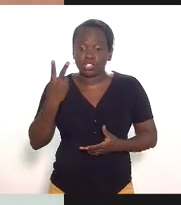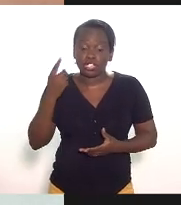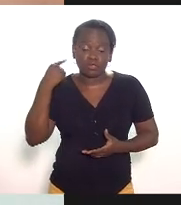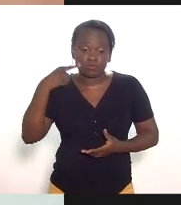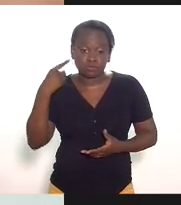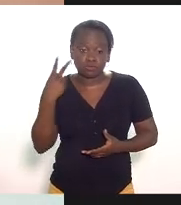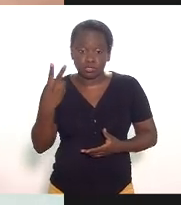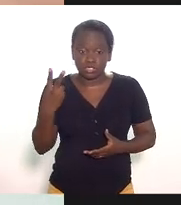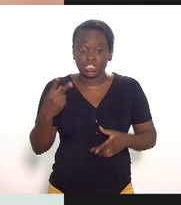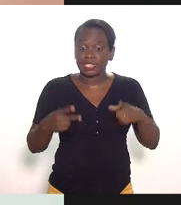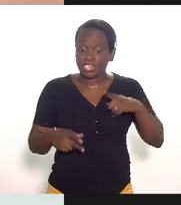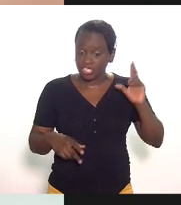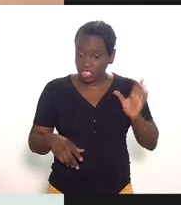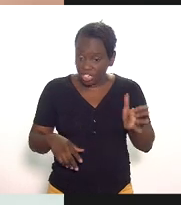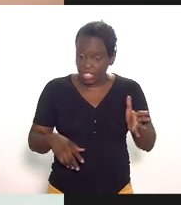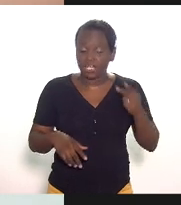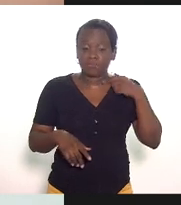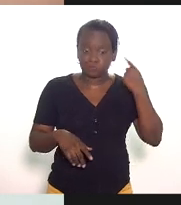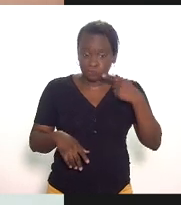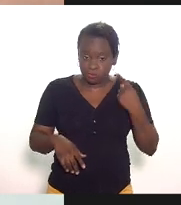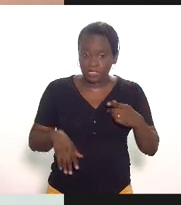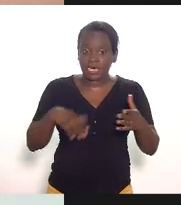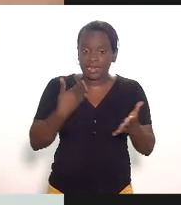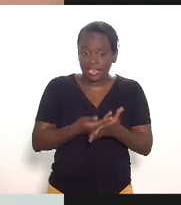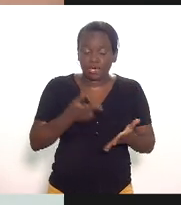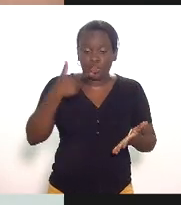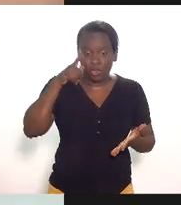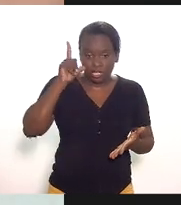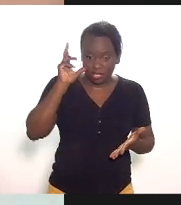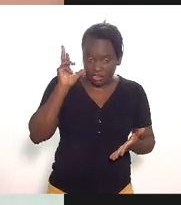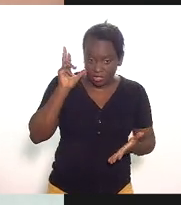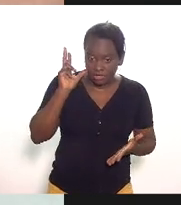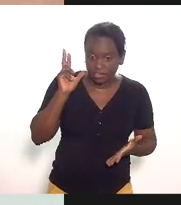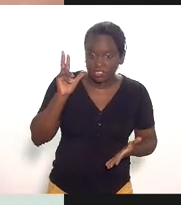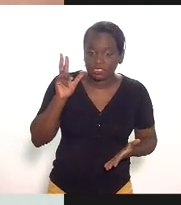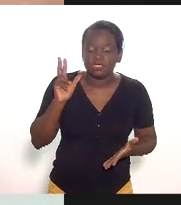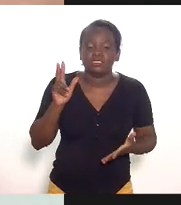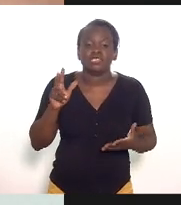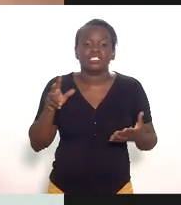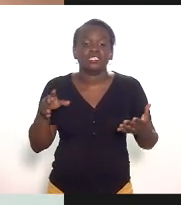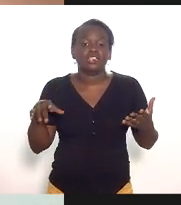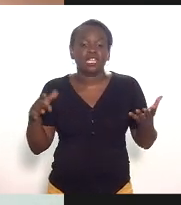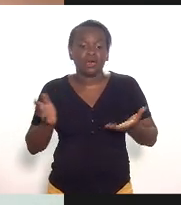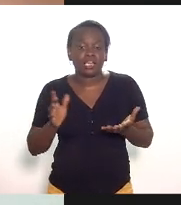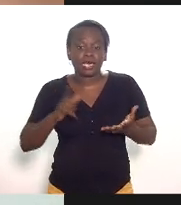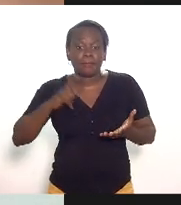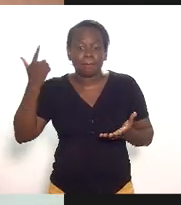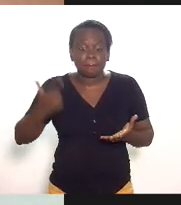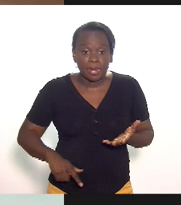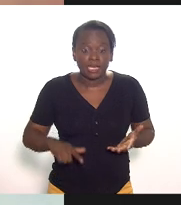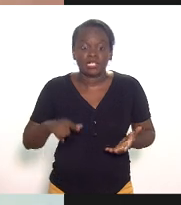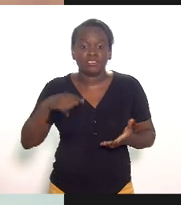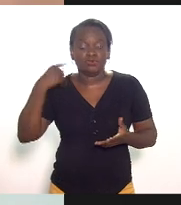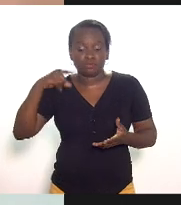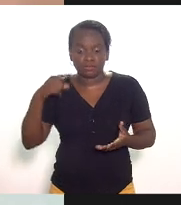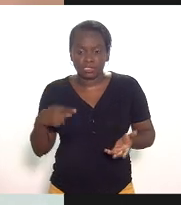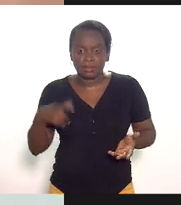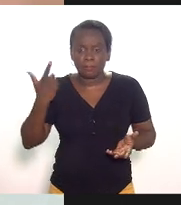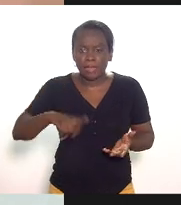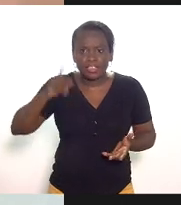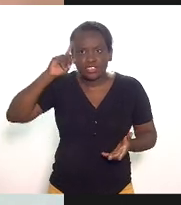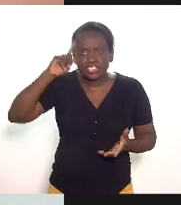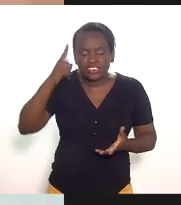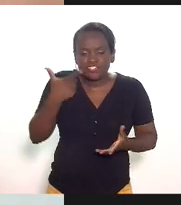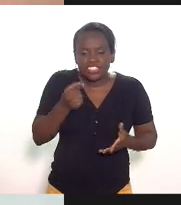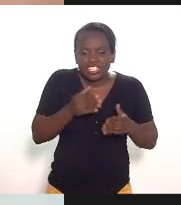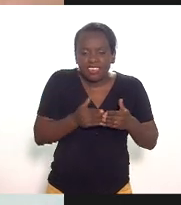tirou os advogados que estavam com ele até anteontem, né? E hoje ele queria contratar outros advogados, pagar mais 20 dias,